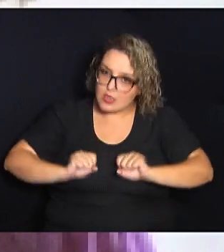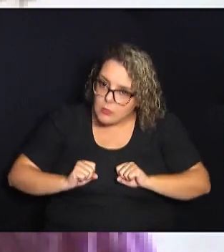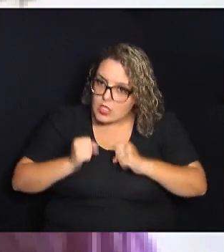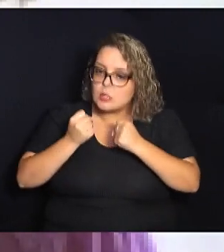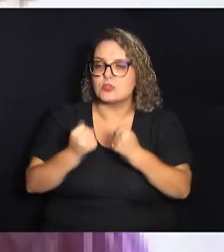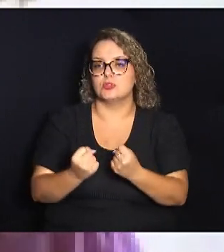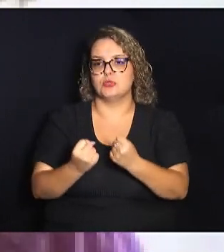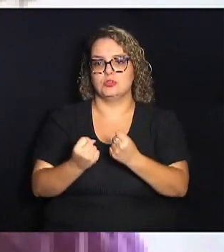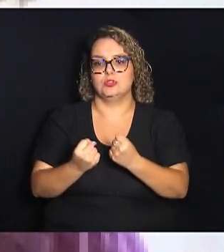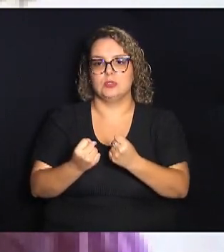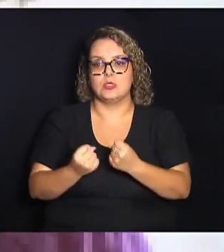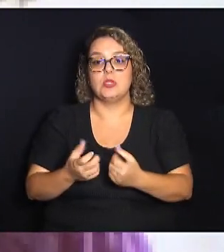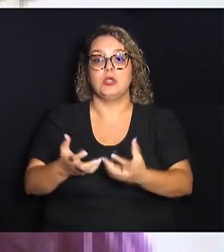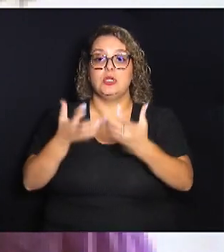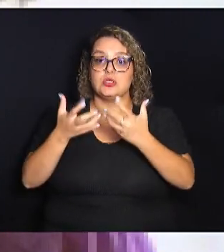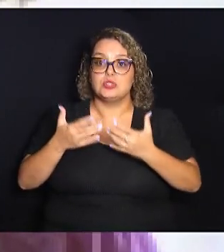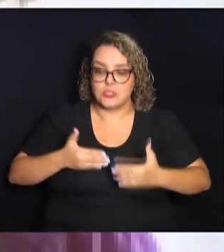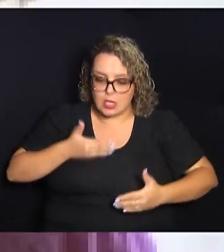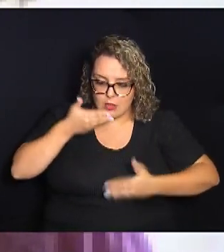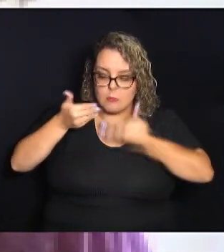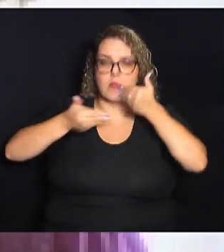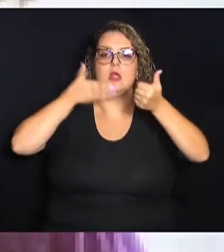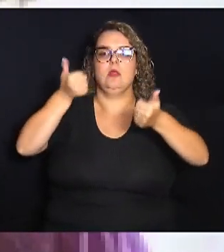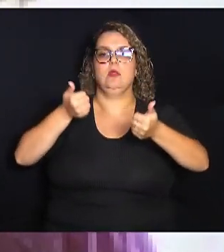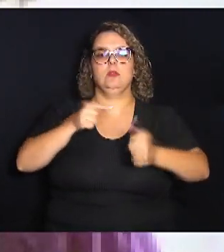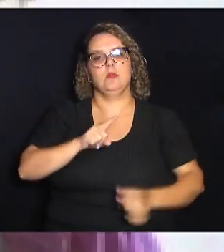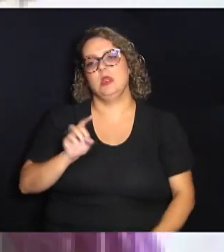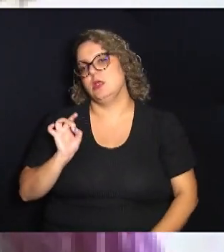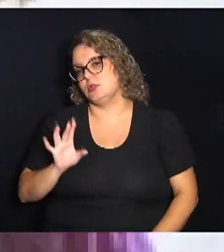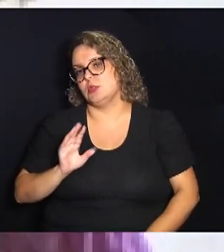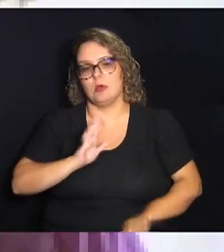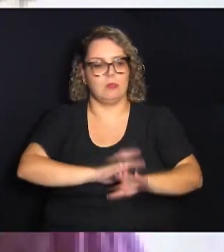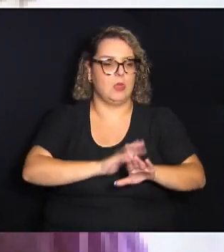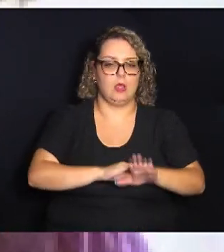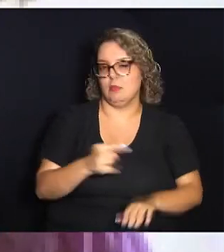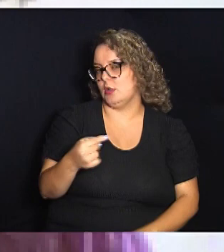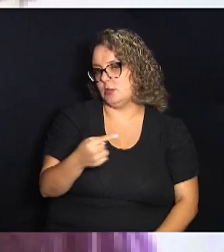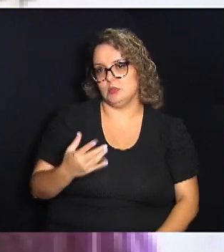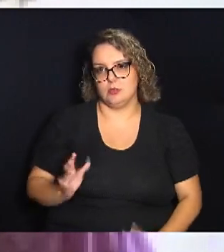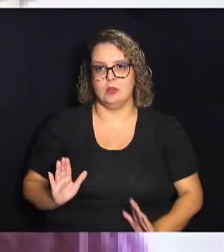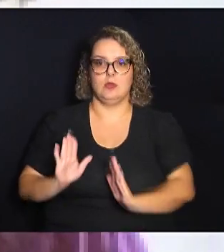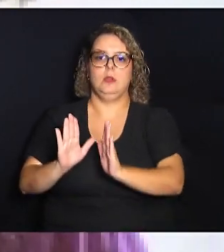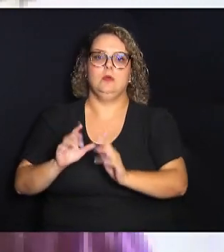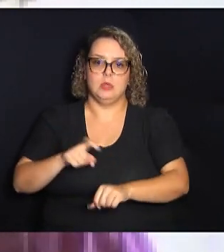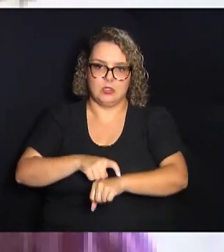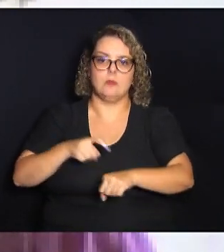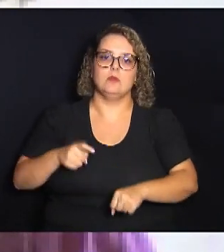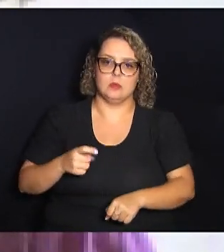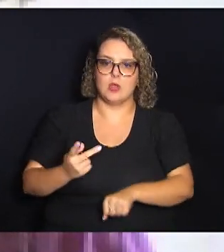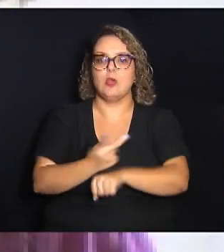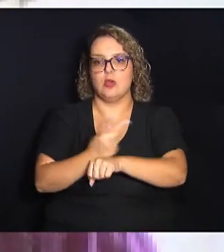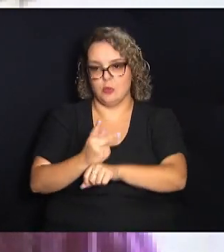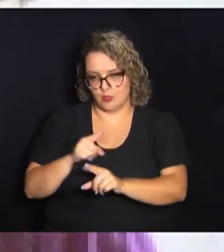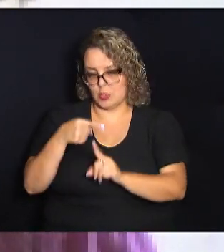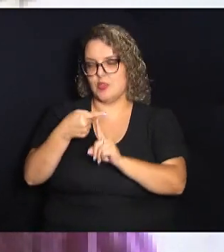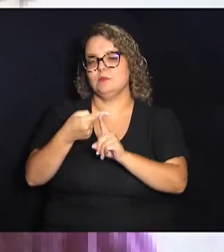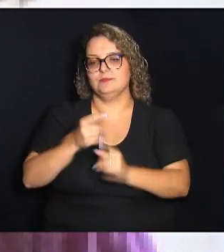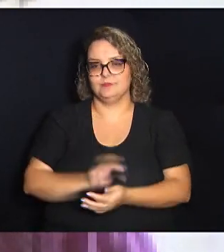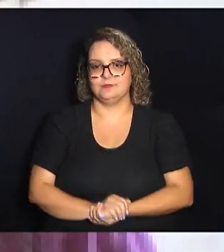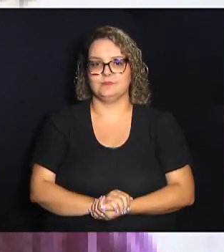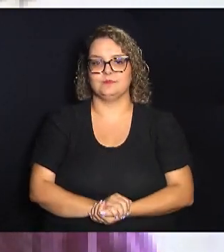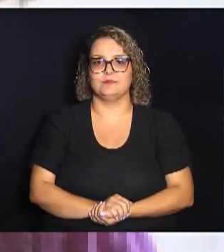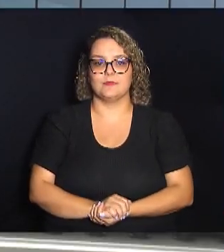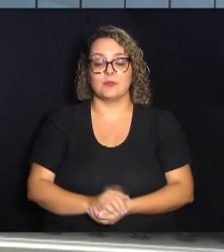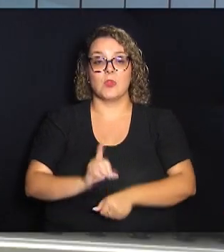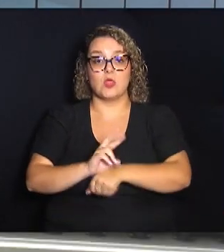sentido de querer se melhorar, porque não adianta ter uma atitude negativa diante dessa situação, mas buscar ter uma atitude positiva.